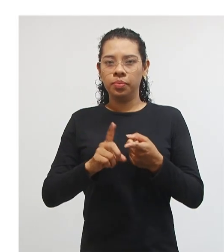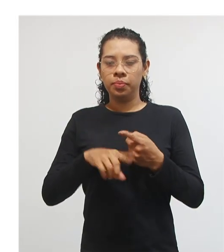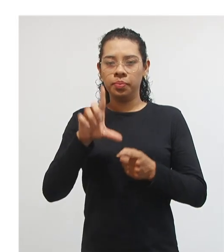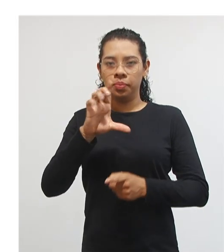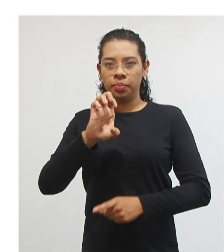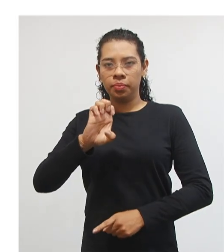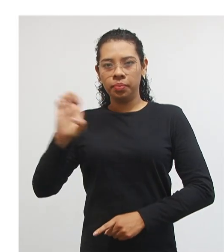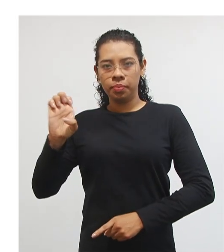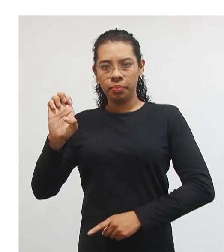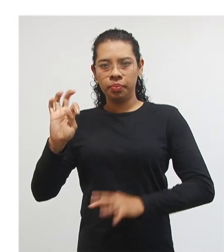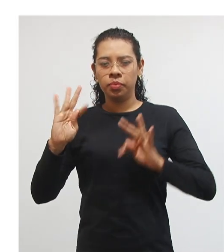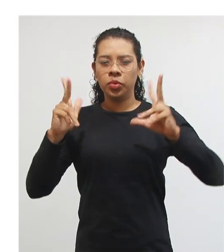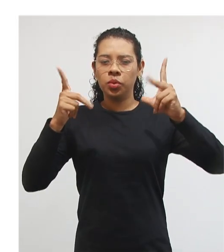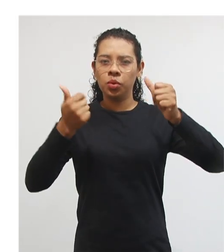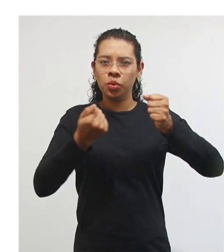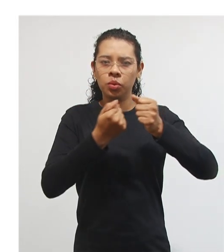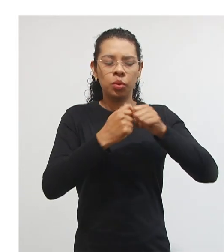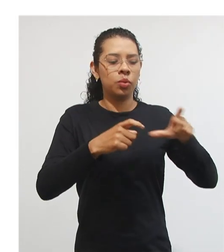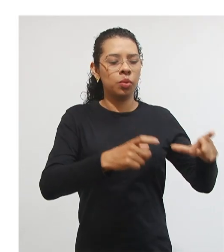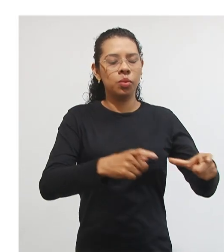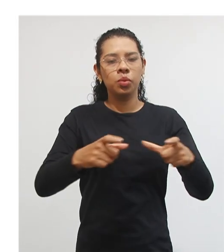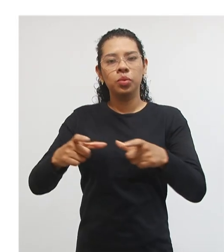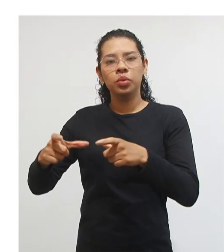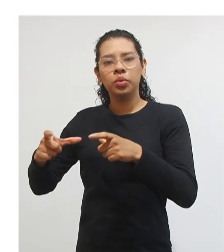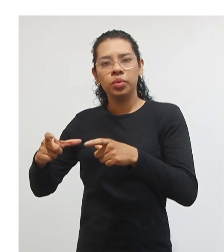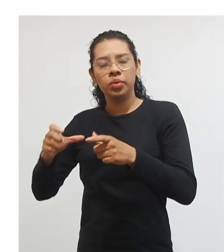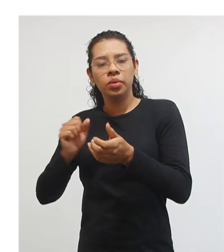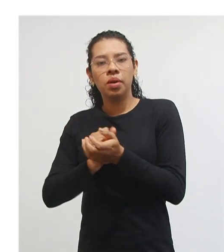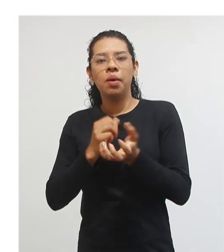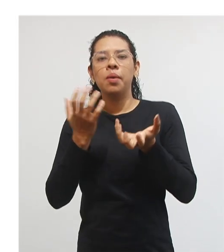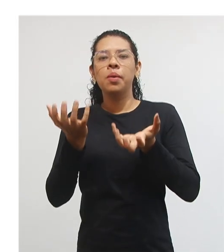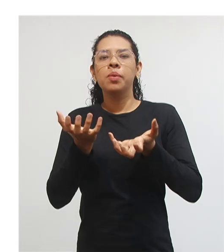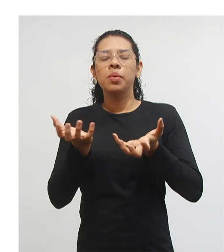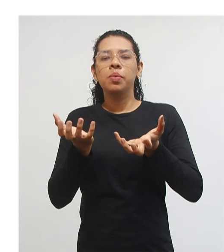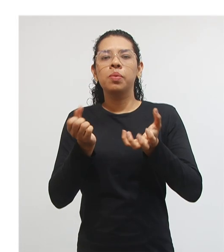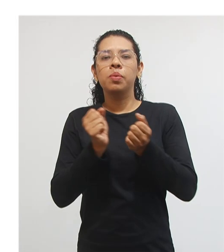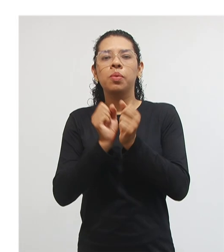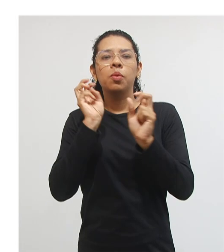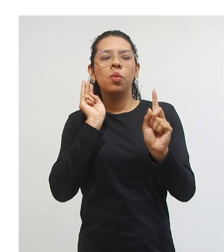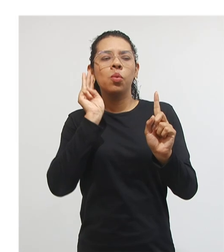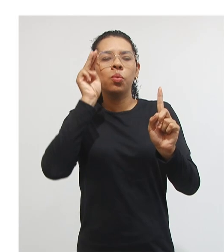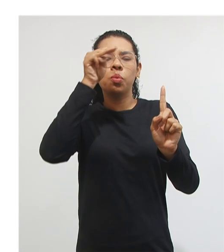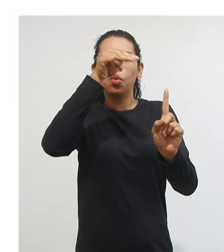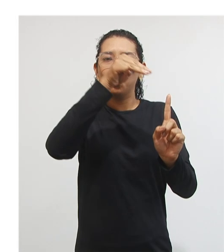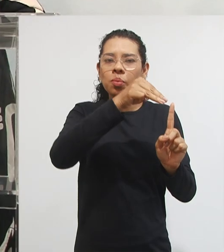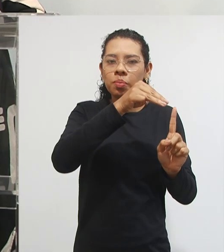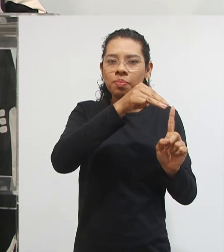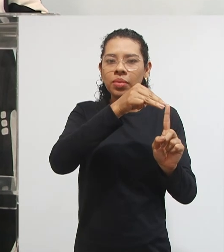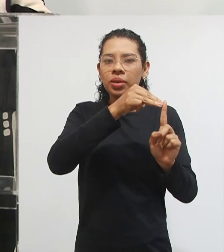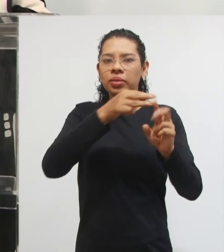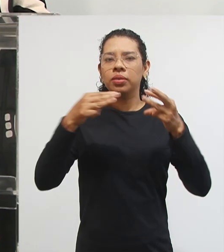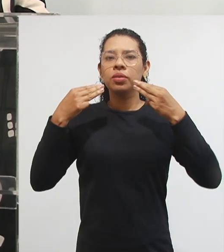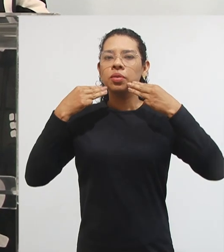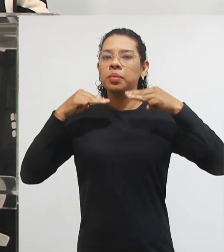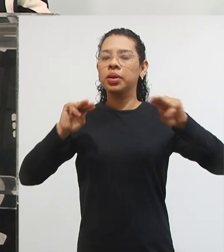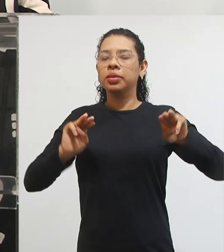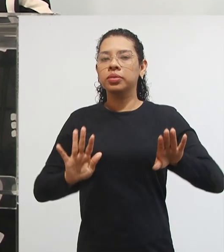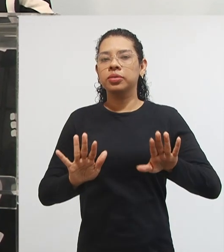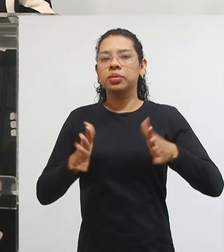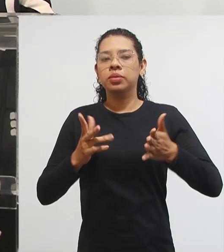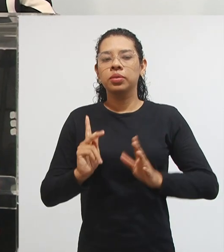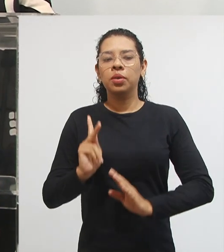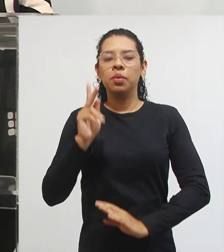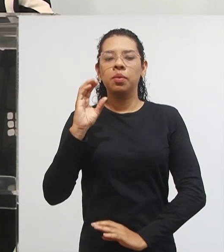que queira atender as necessidades do cidadão e que queira entregar valor real. Então, o Kotler, ele coloca, né, que